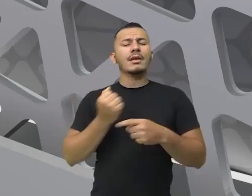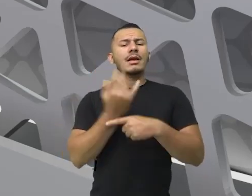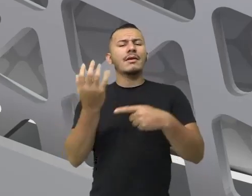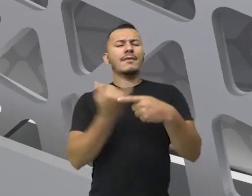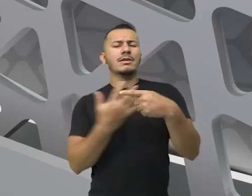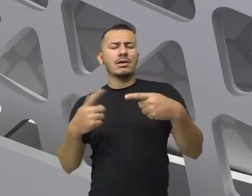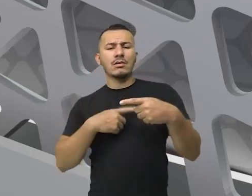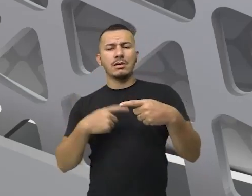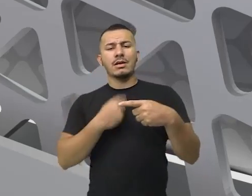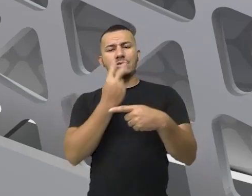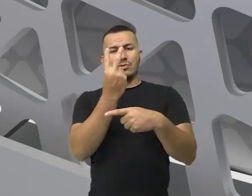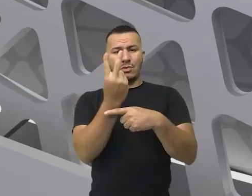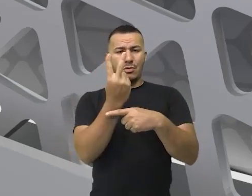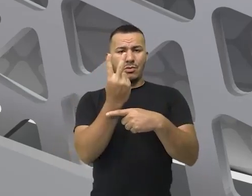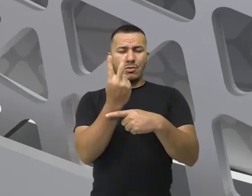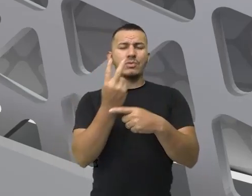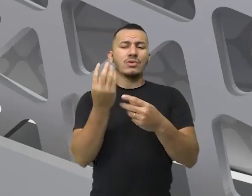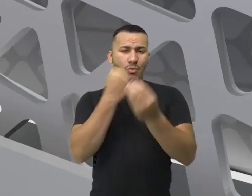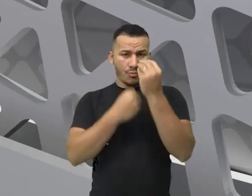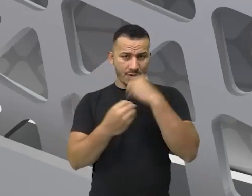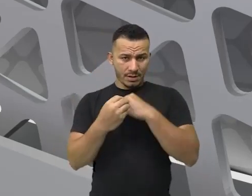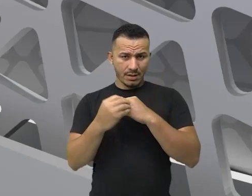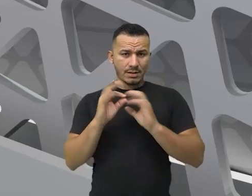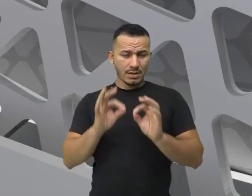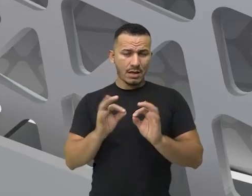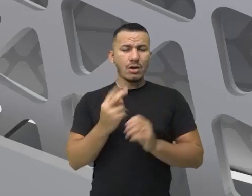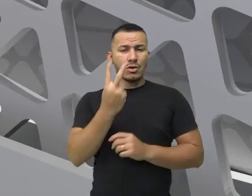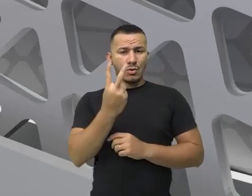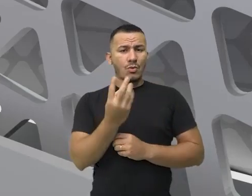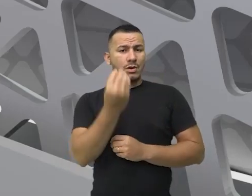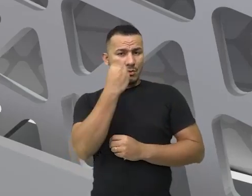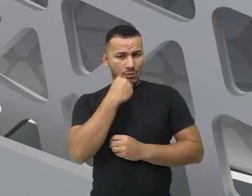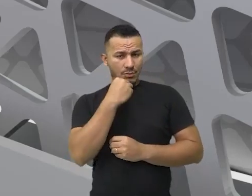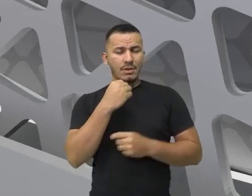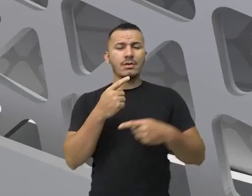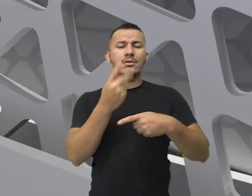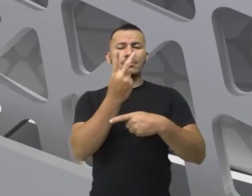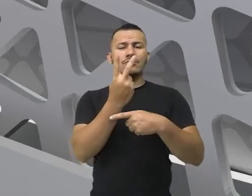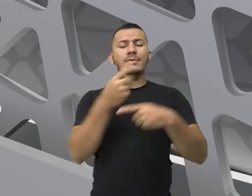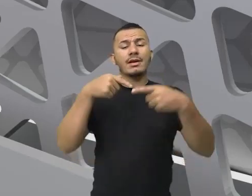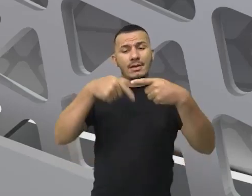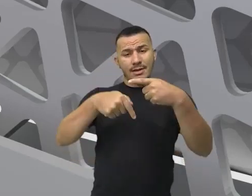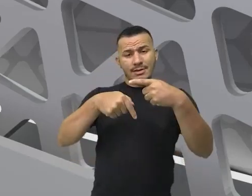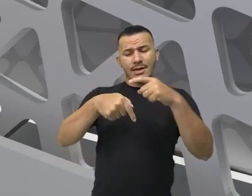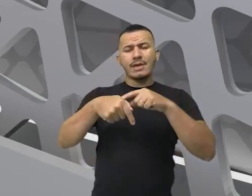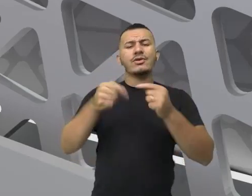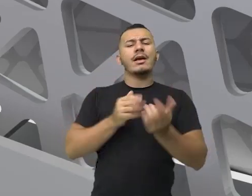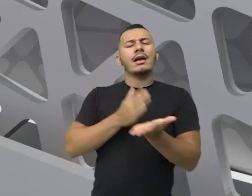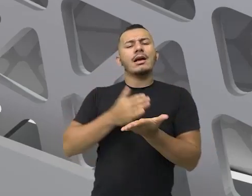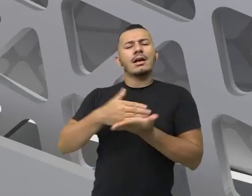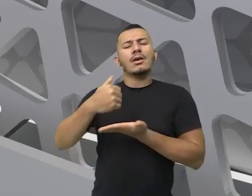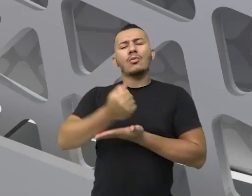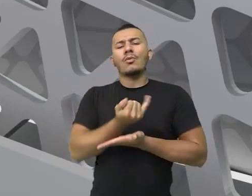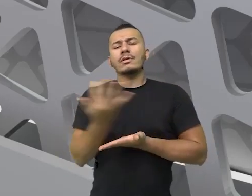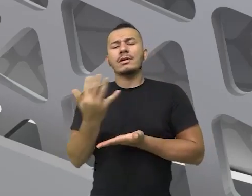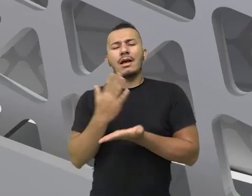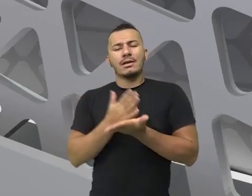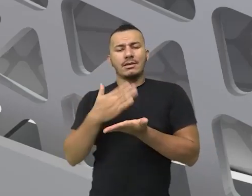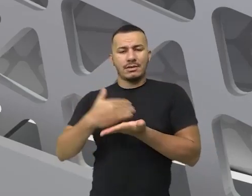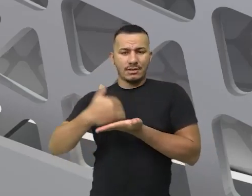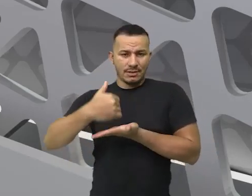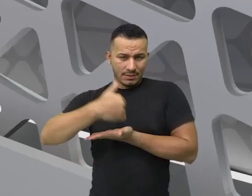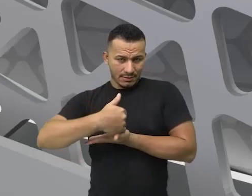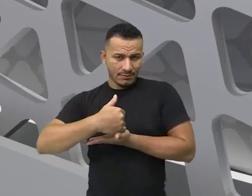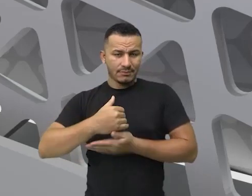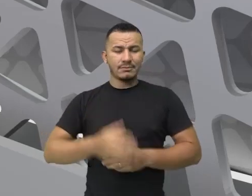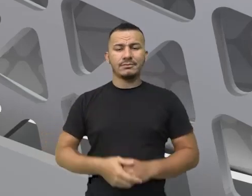é, na verdade, 2 fatias, olha só, 2 sobre 7, é 2 de 7, 2